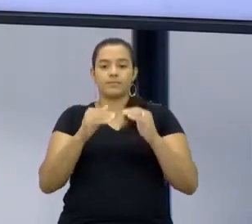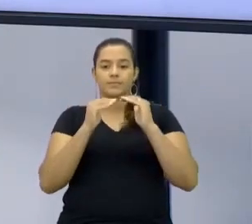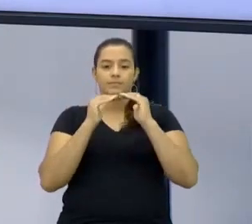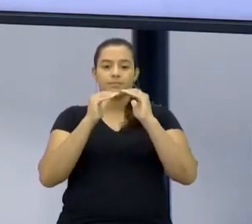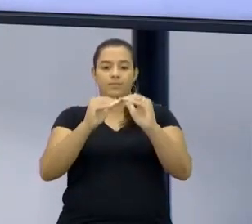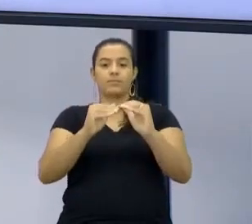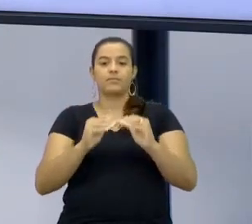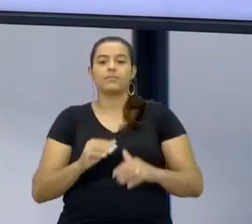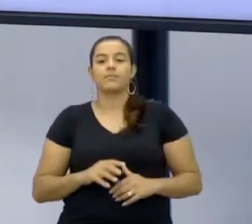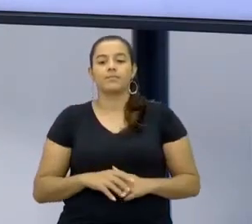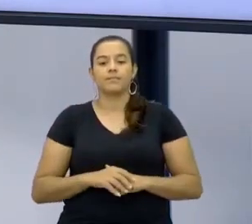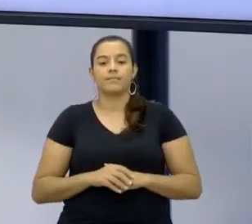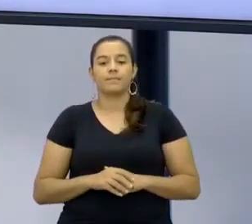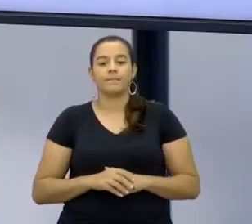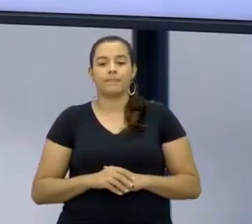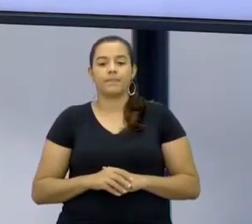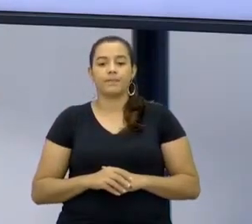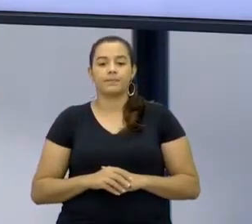seu olho